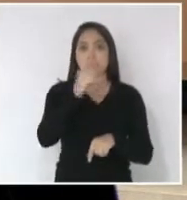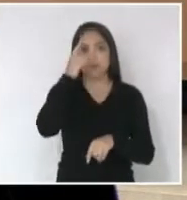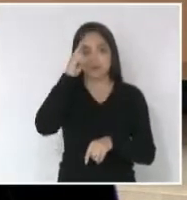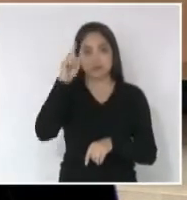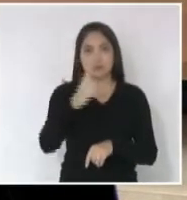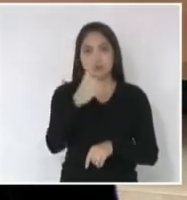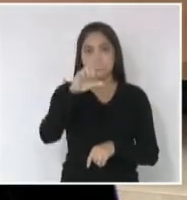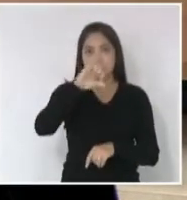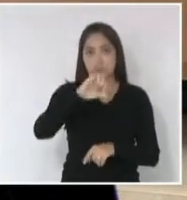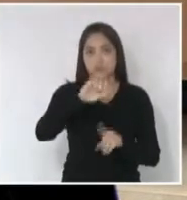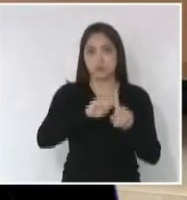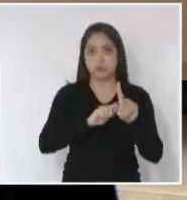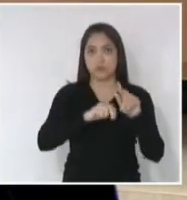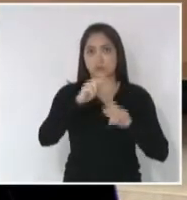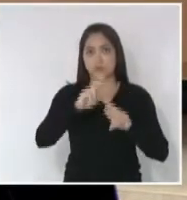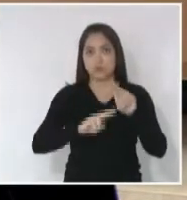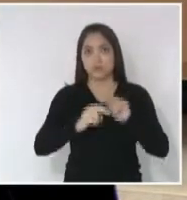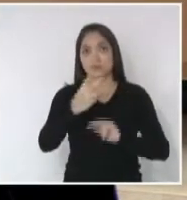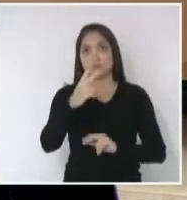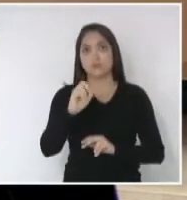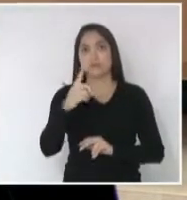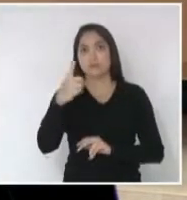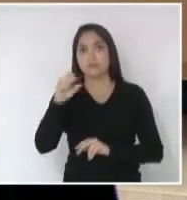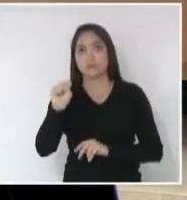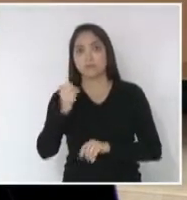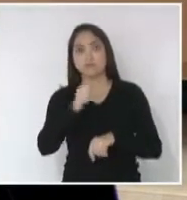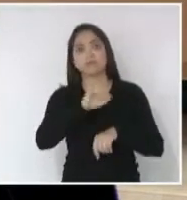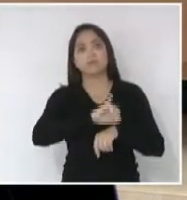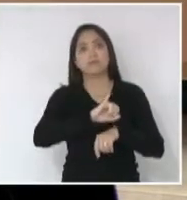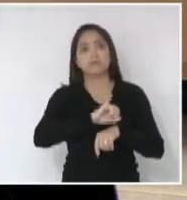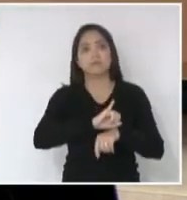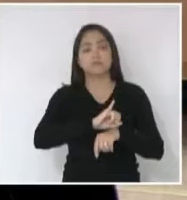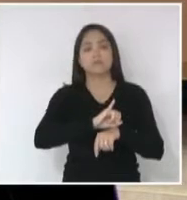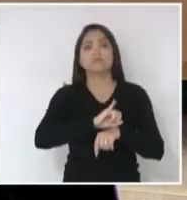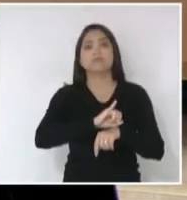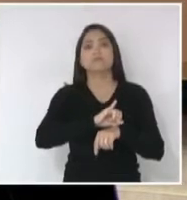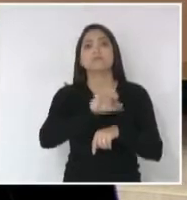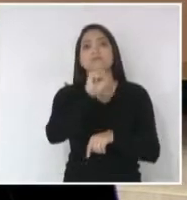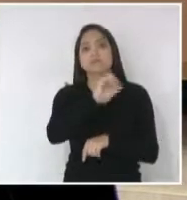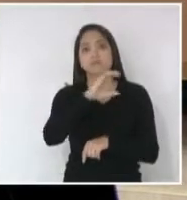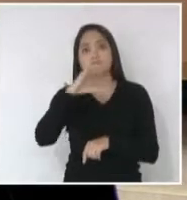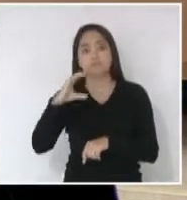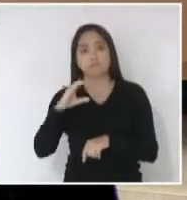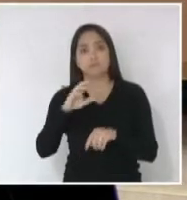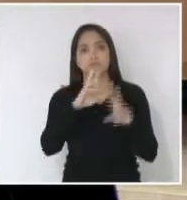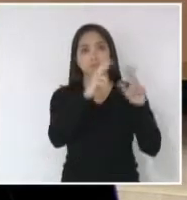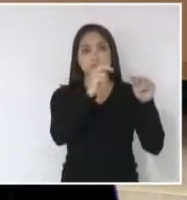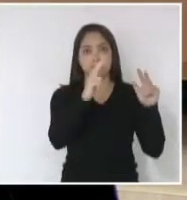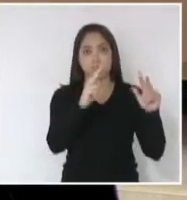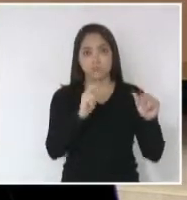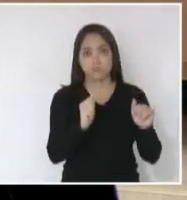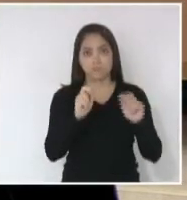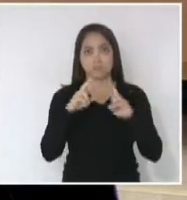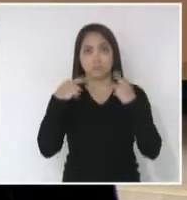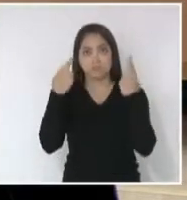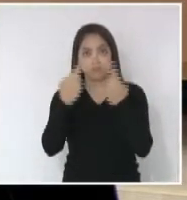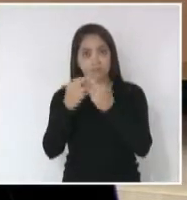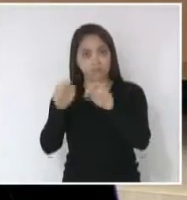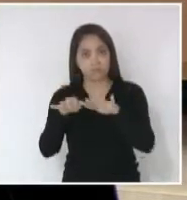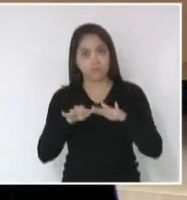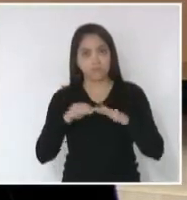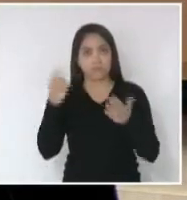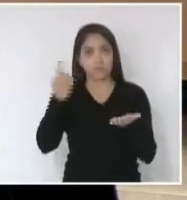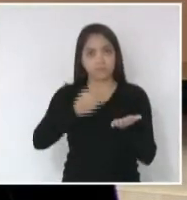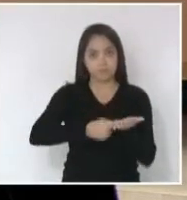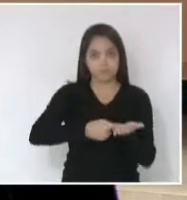19 de junho do ano 2018, nesta cidade, em Florianópolis, capital do estado de Santa Catarina, reuniu-se a Assembleia Legislativa